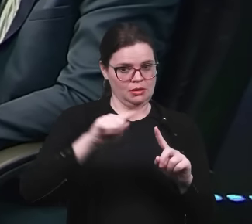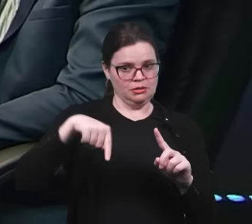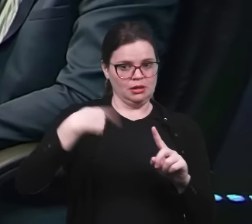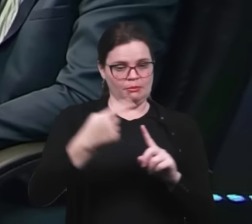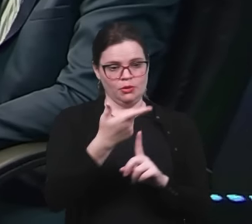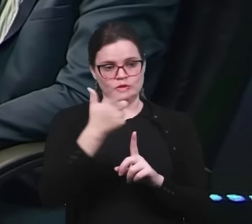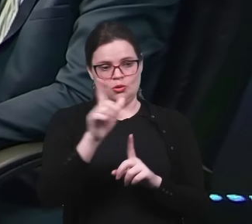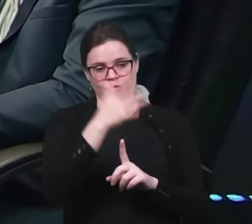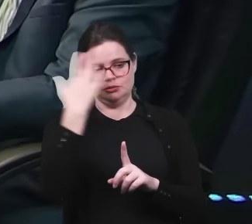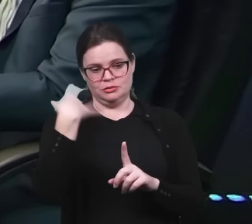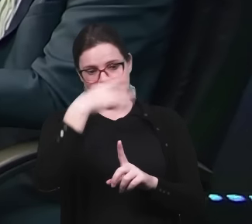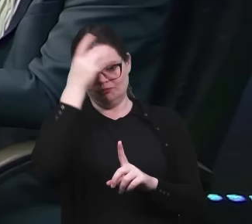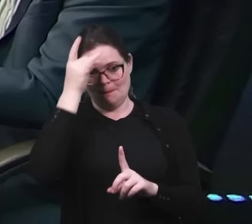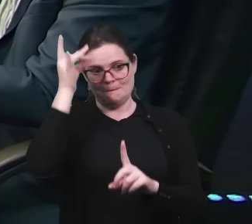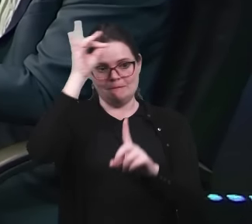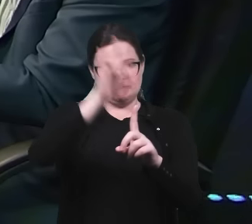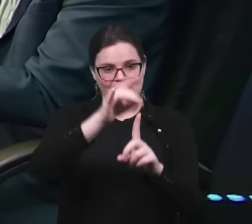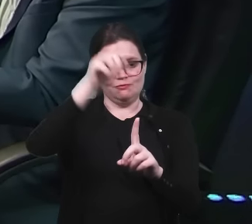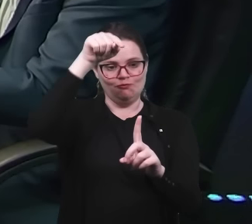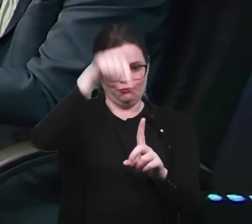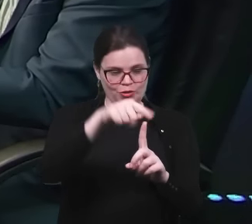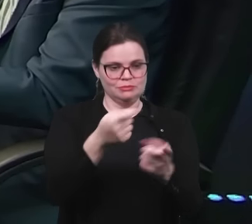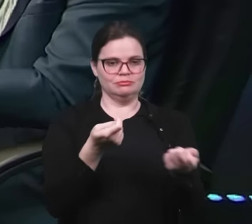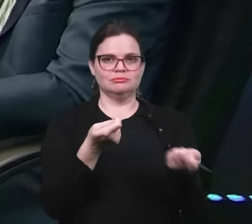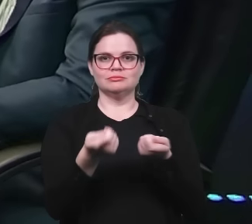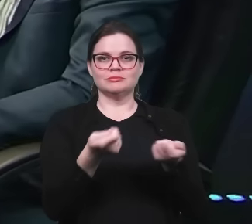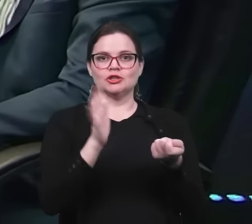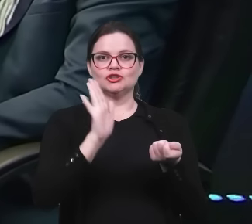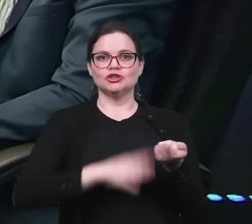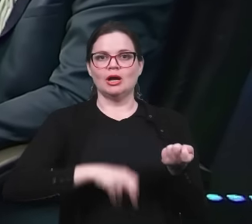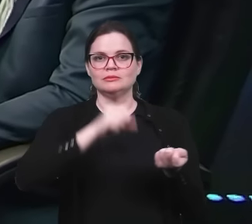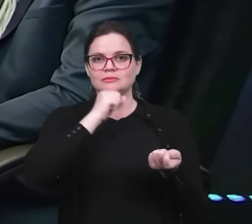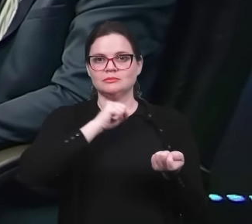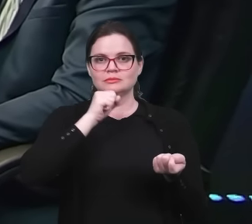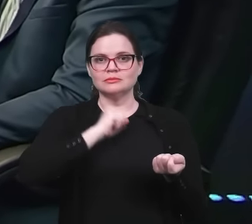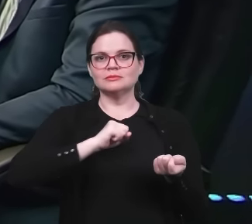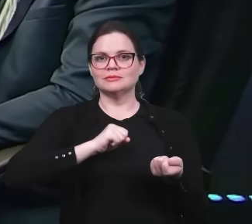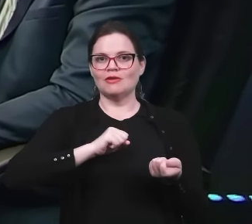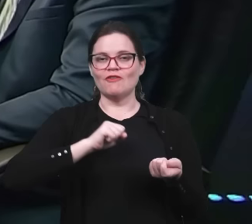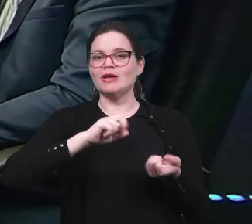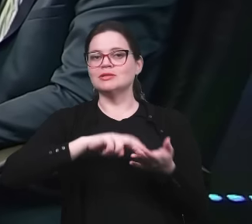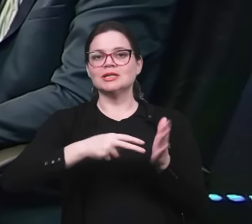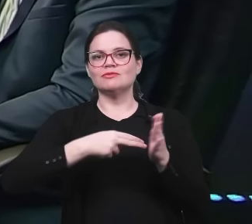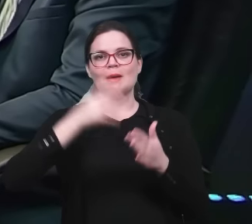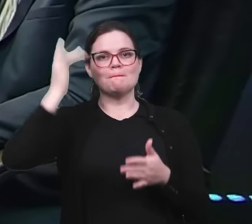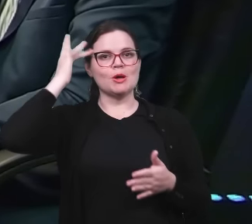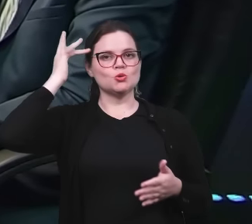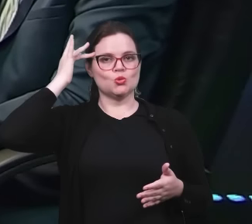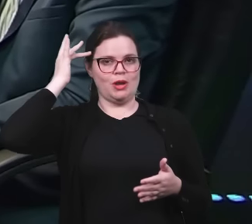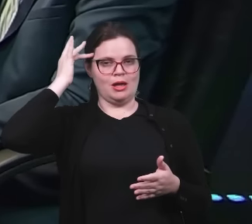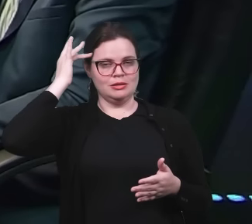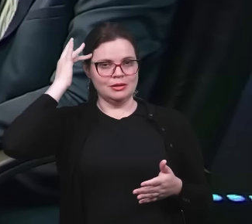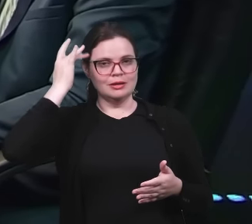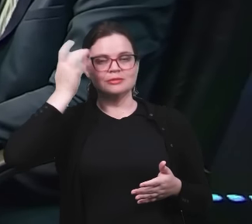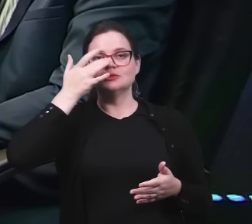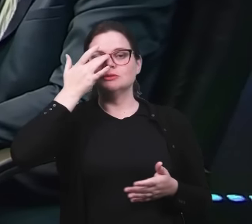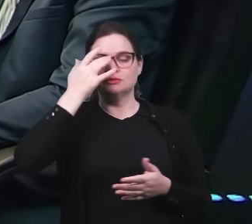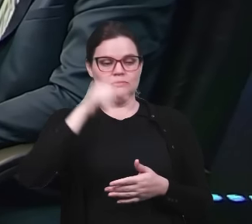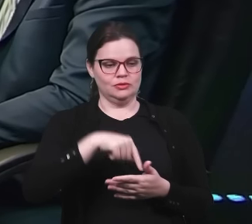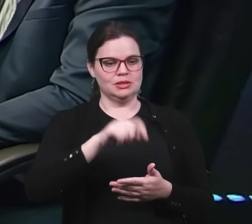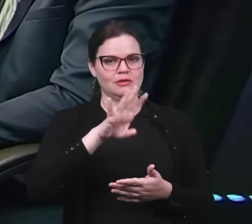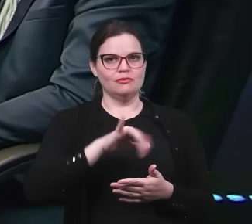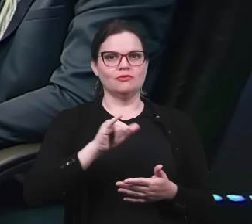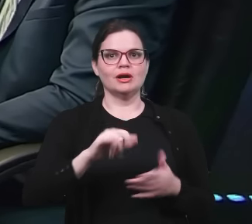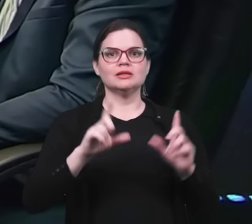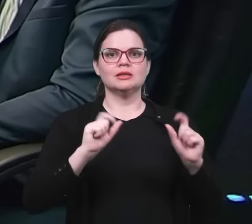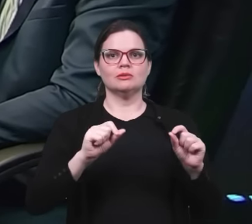queria, do seu jeito. Mas agora que já és velho, quer dizer, já amadureceu, já cresceu, tu estenderás